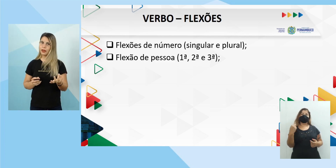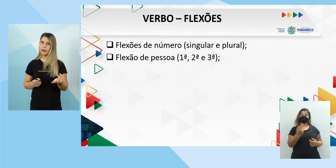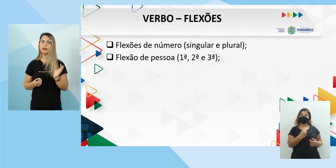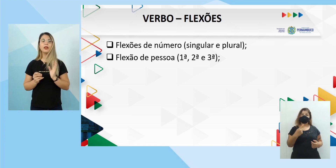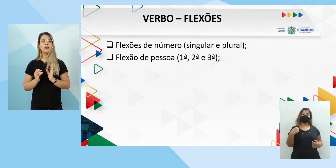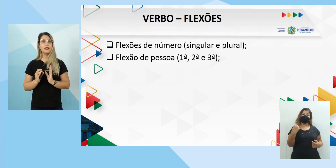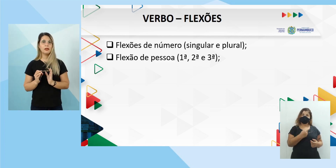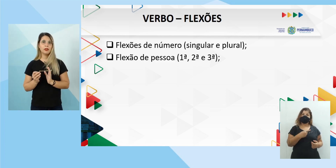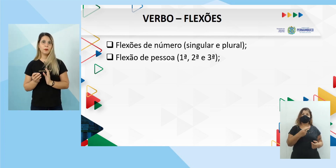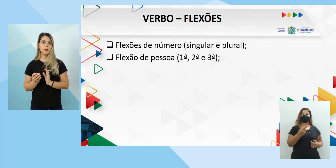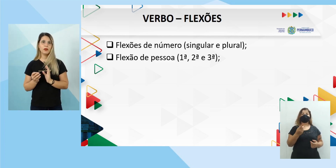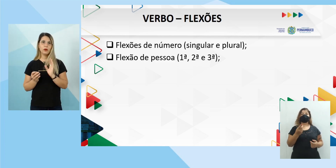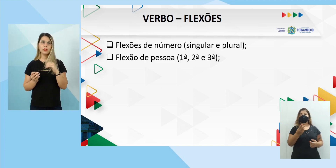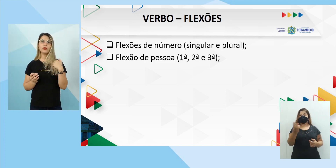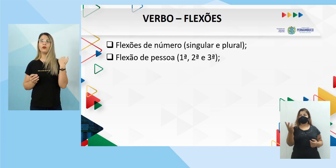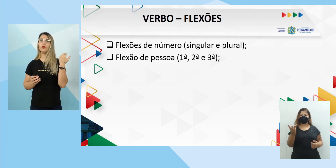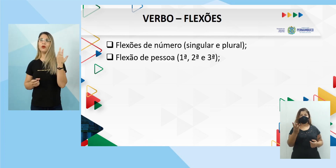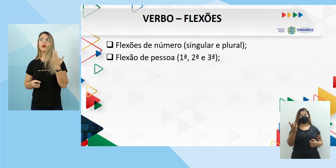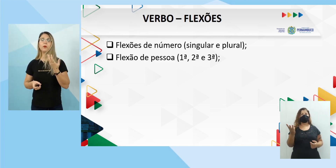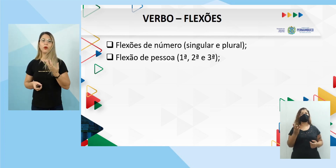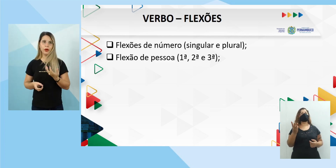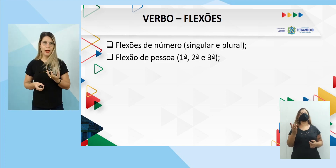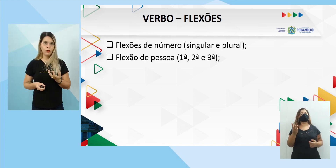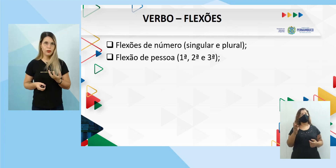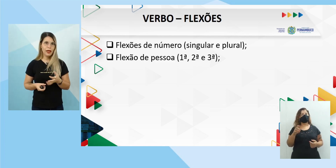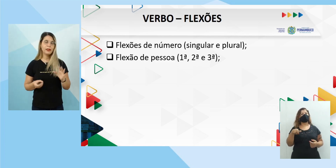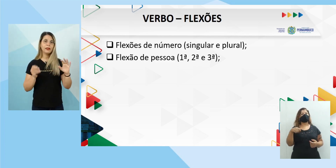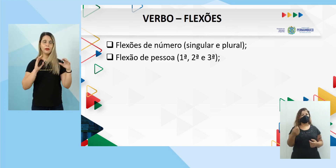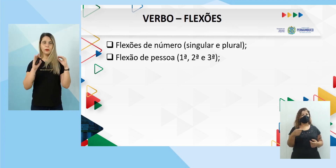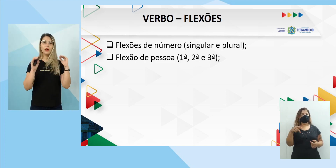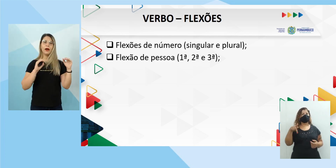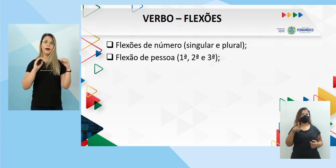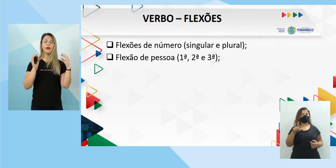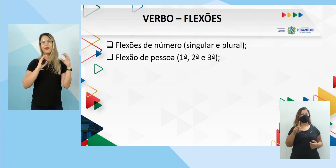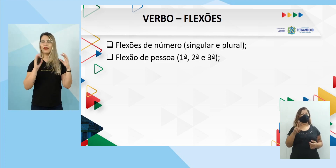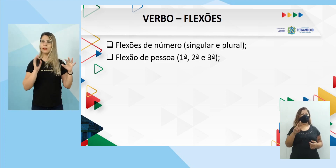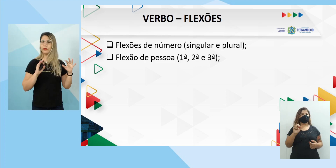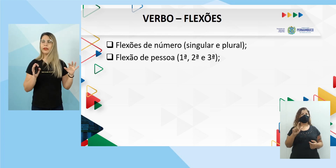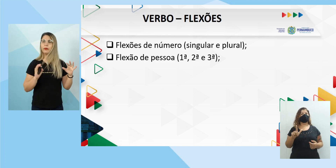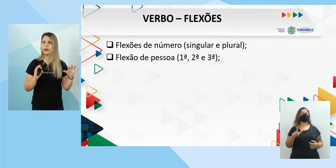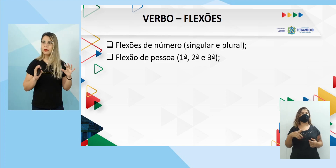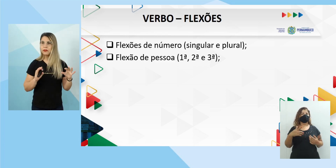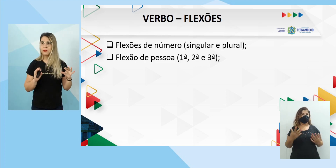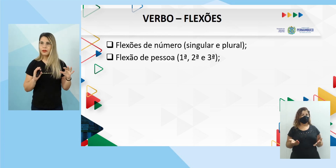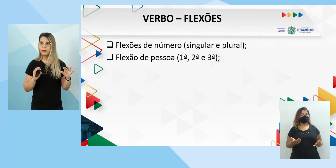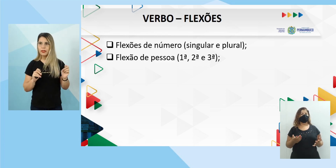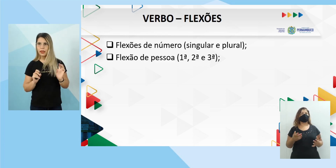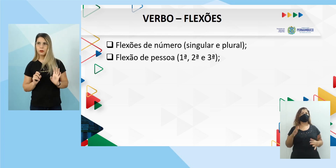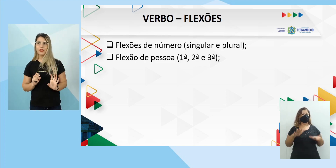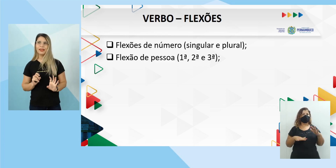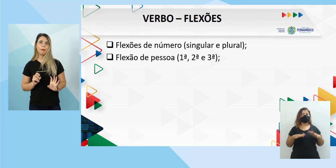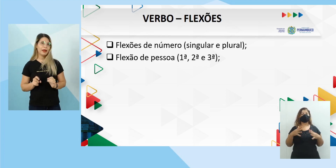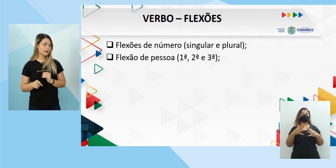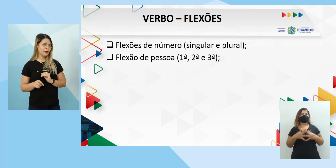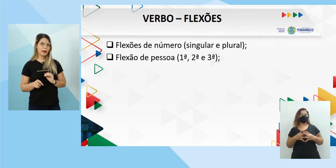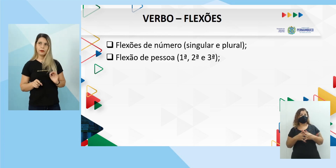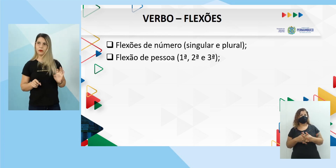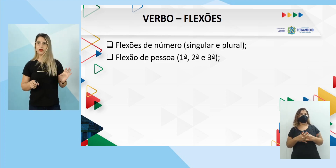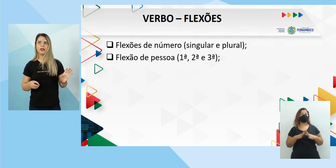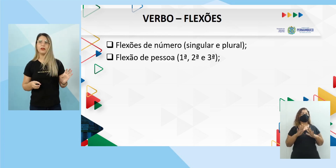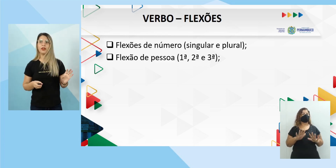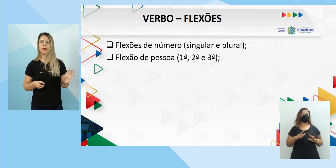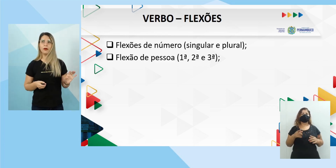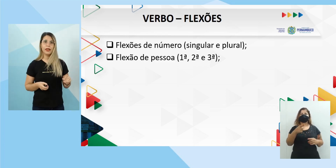ou elas são as pessoas do plural, tá? Então, a nomenclatura pode confundir vocês, mas a prática é